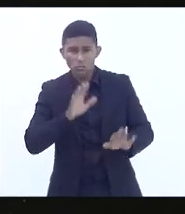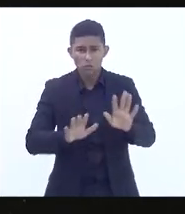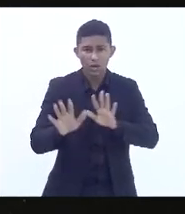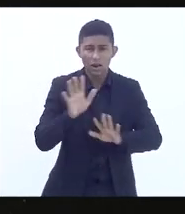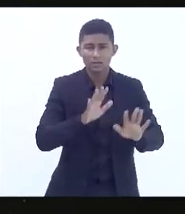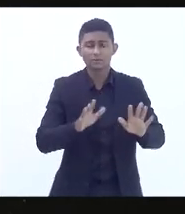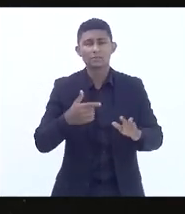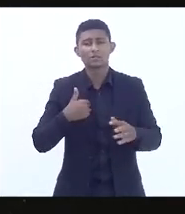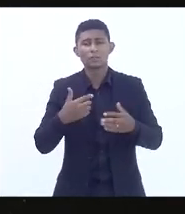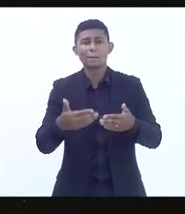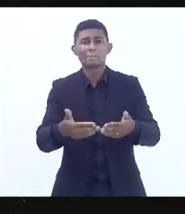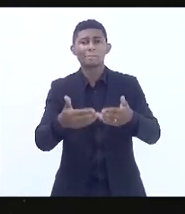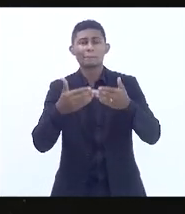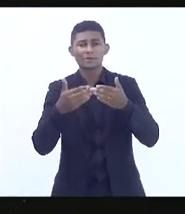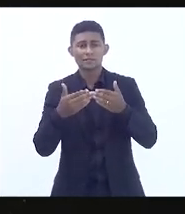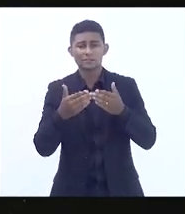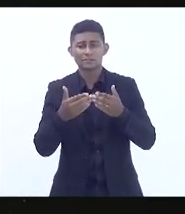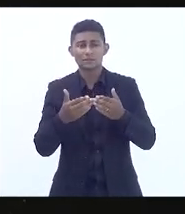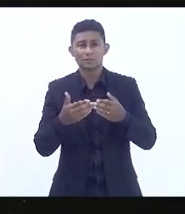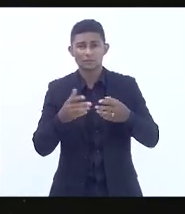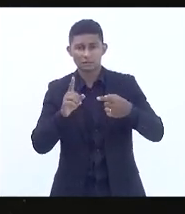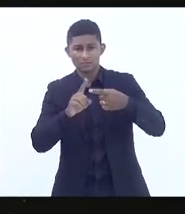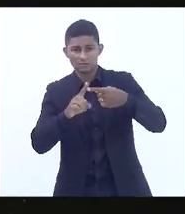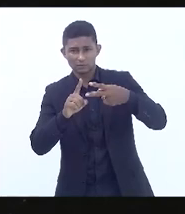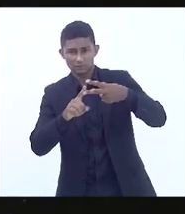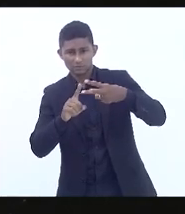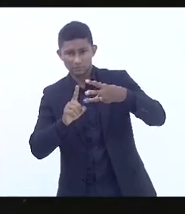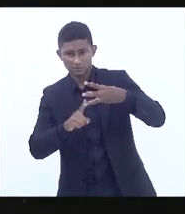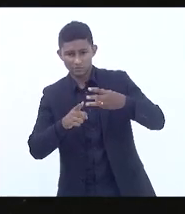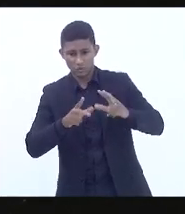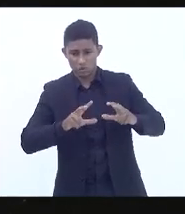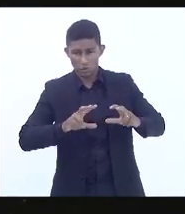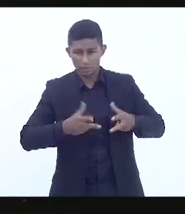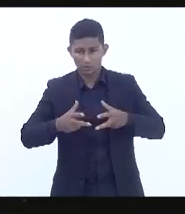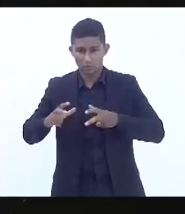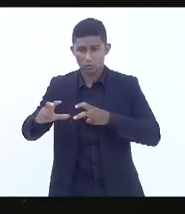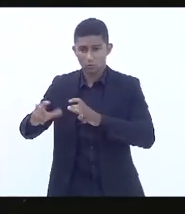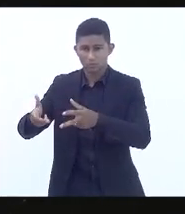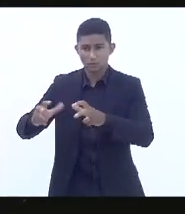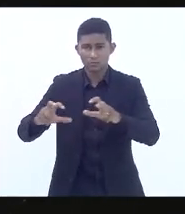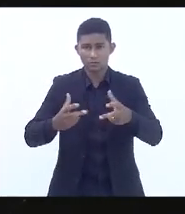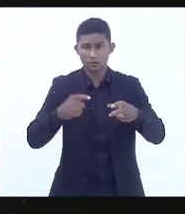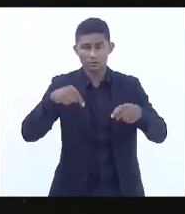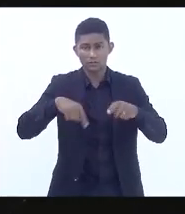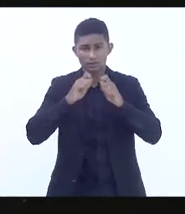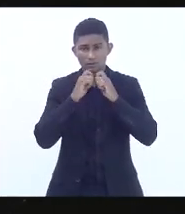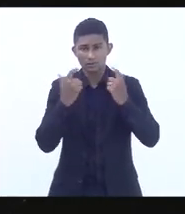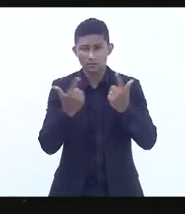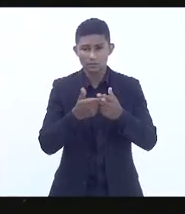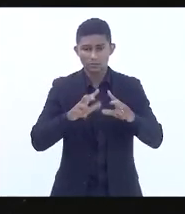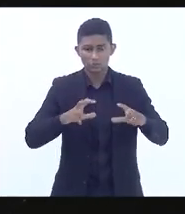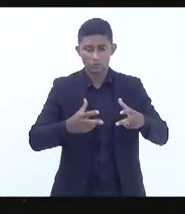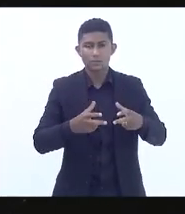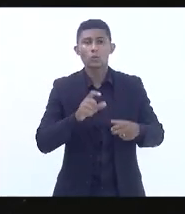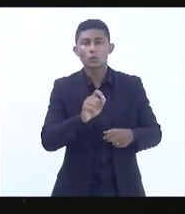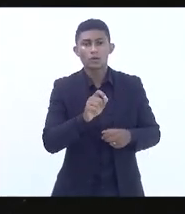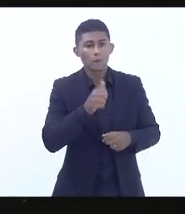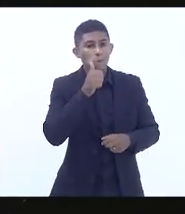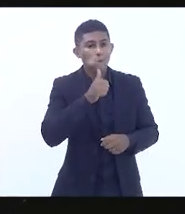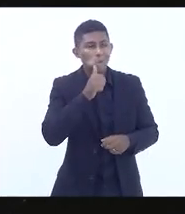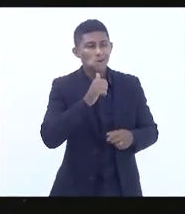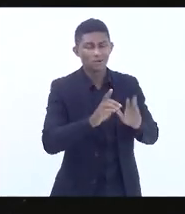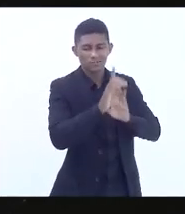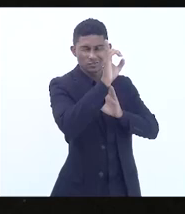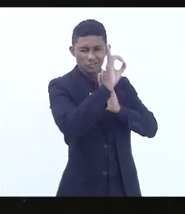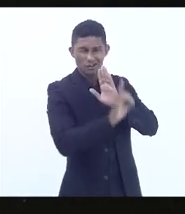encarecidamente essas três comissões importantíssimas na Alerj, a de defesa de direitos das mulheres,